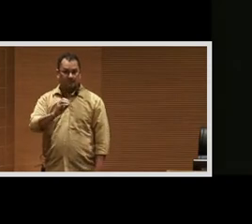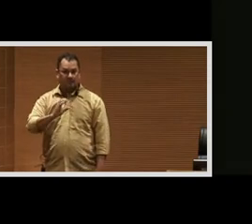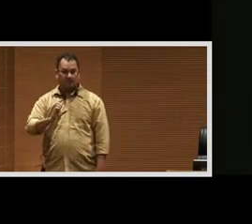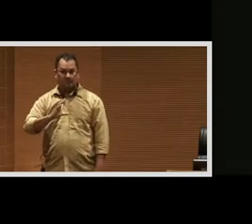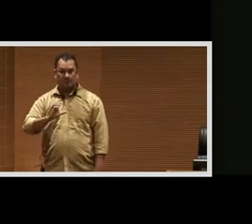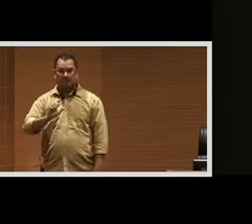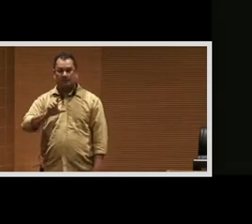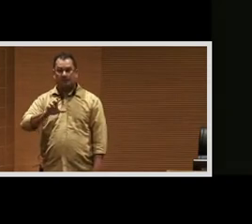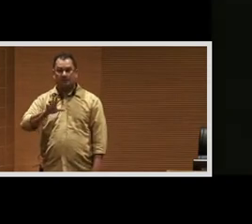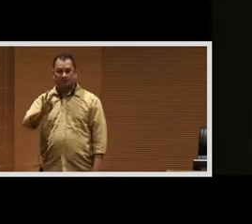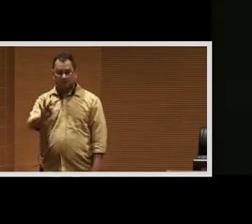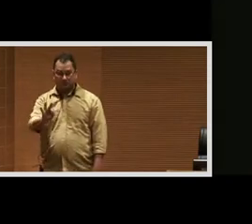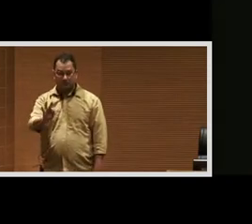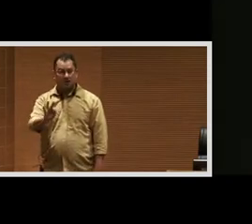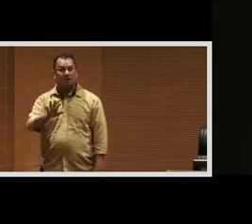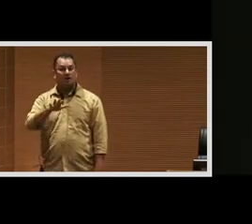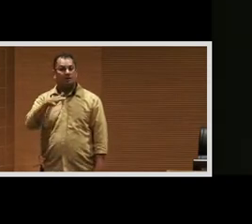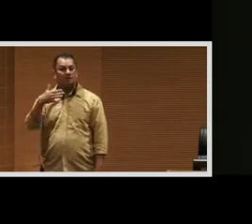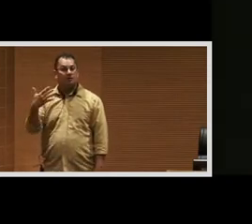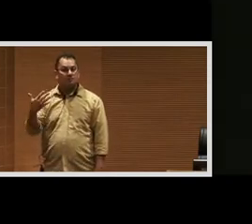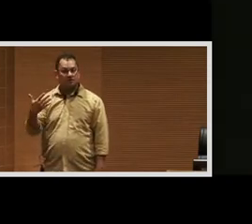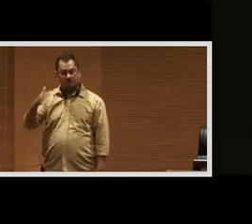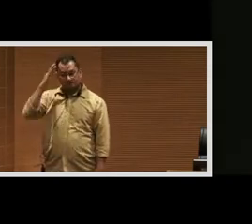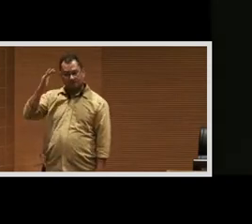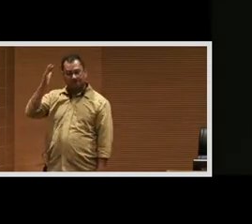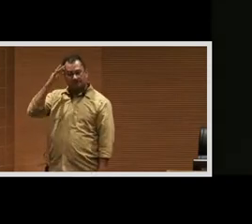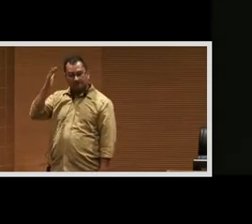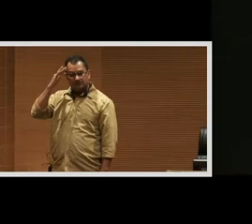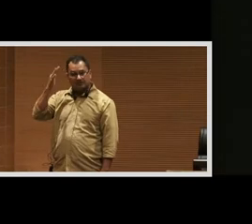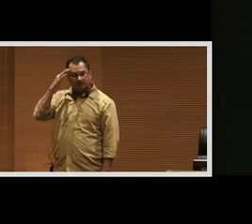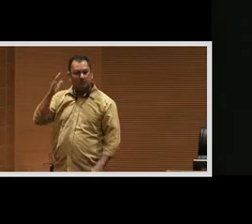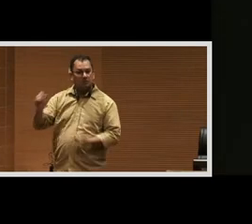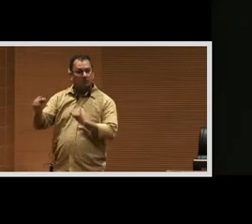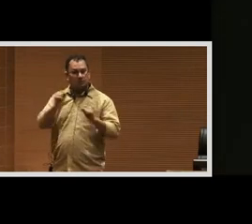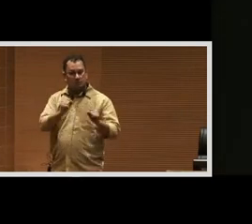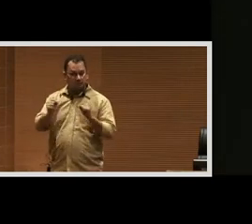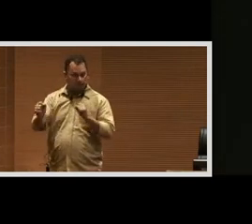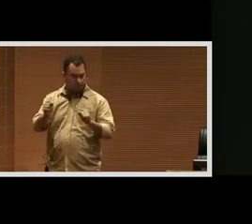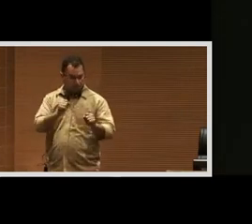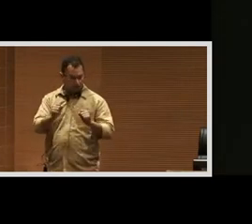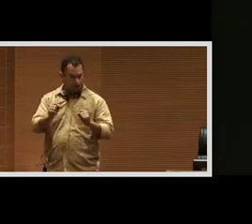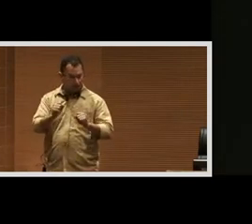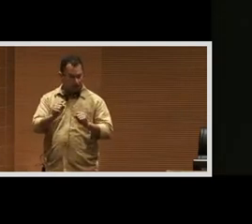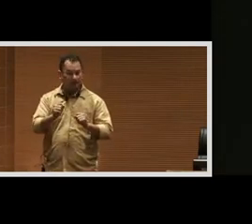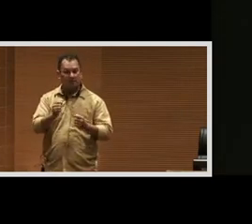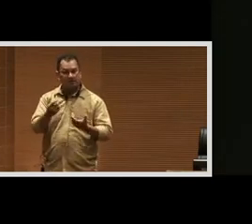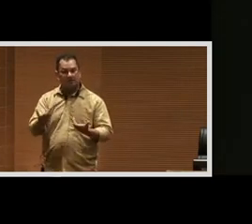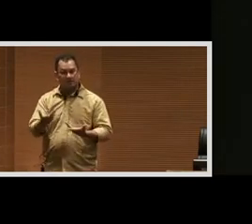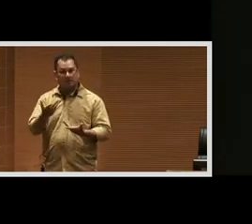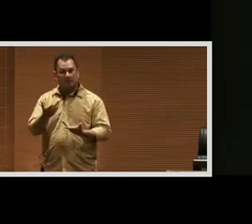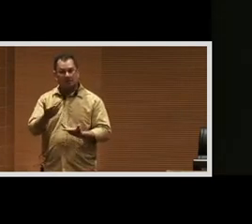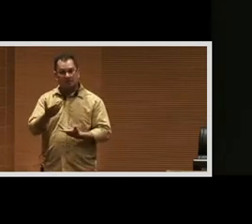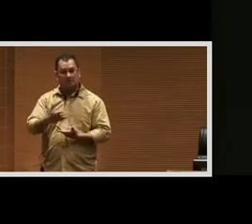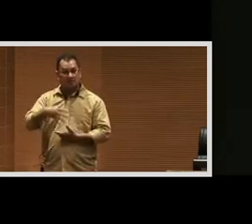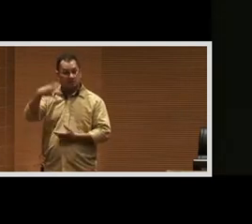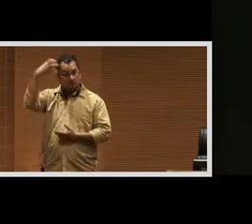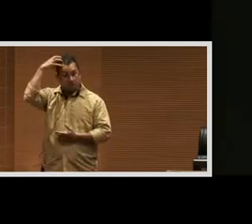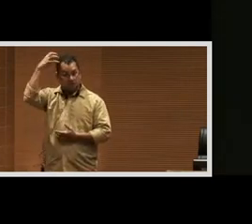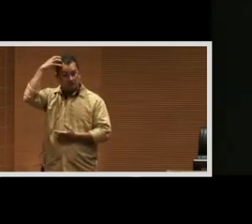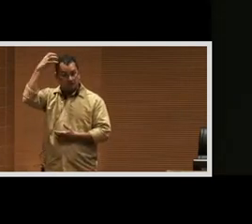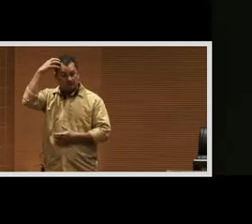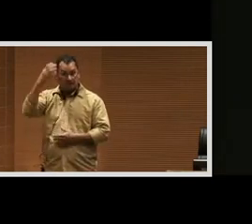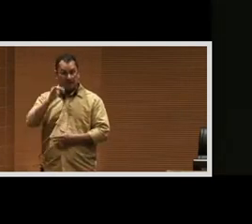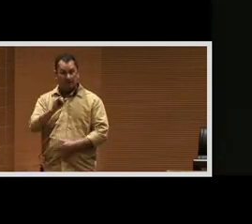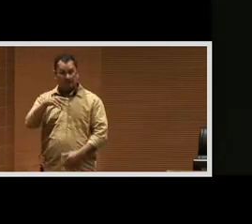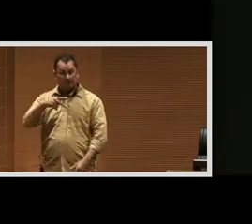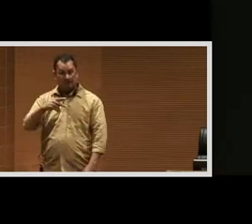ele conta de um tempo em que o poder era exercido pelo imperador, pelo rei, era um poder imperial, em